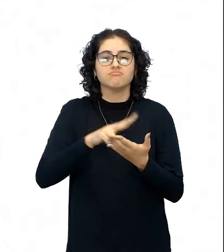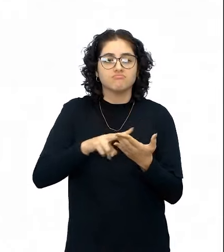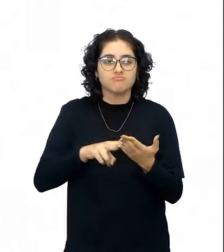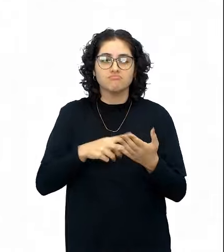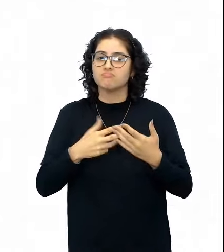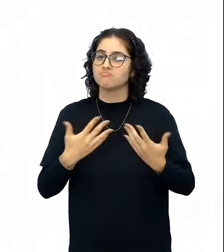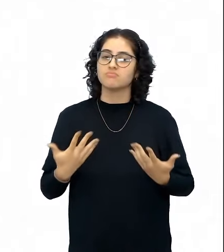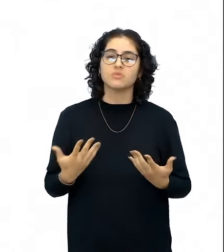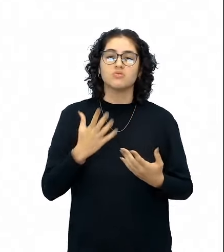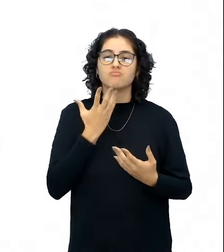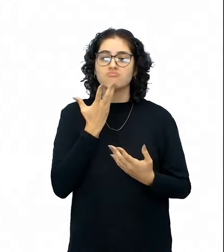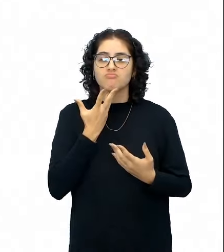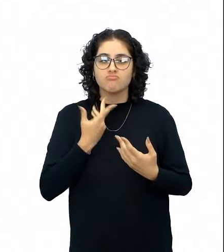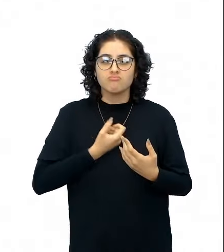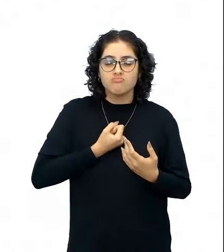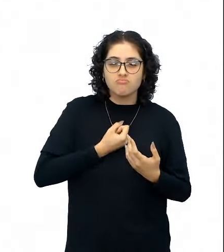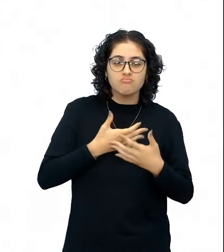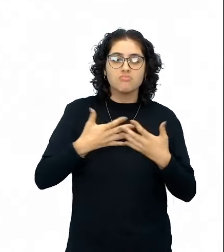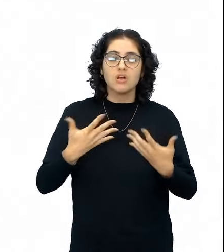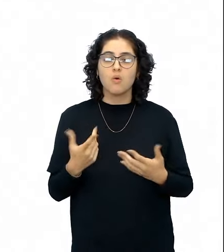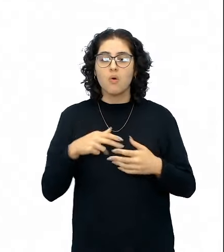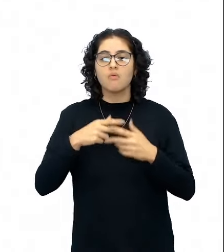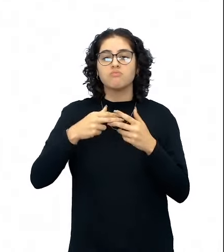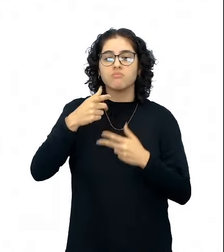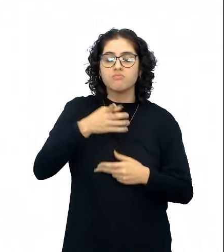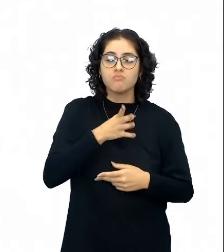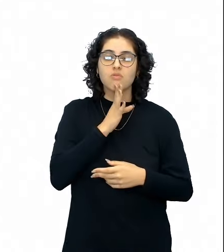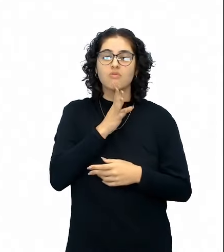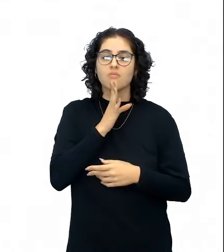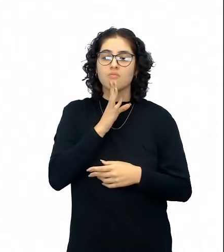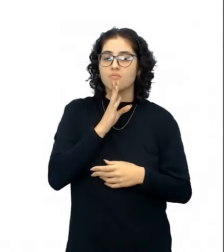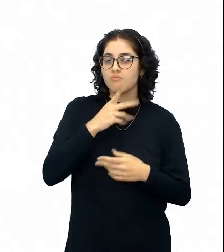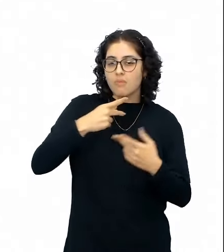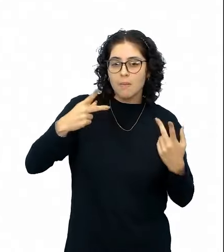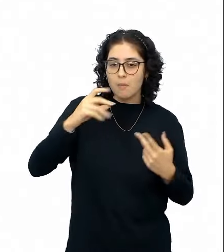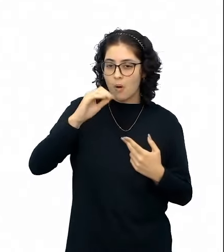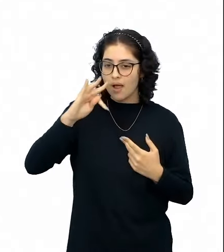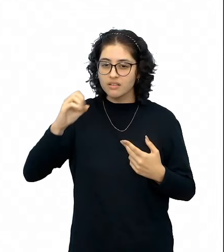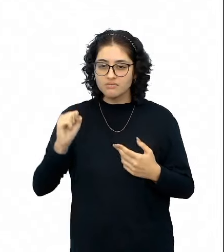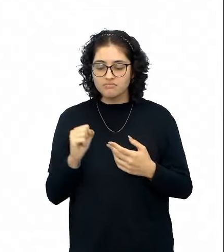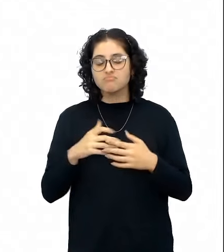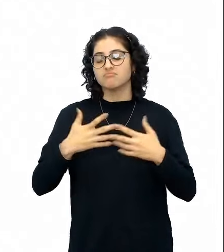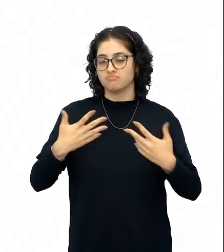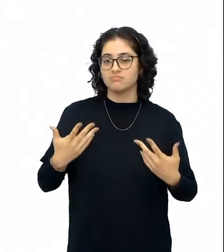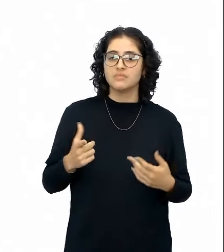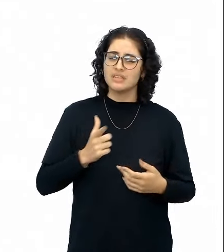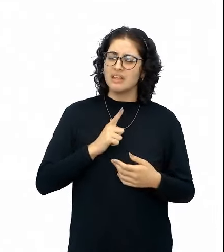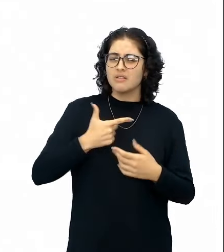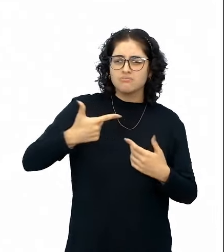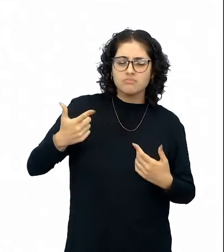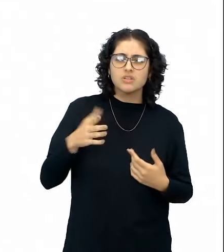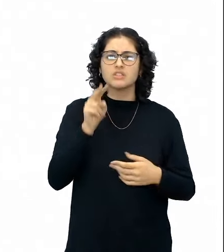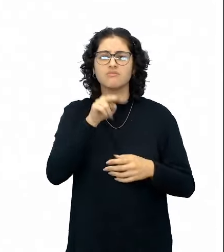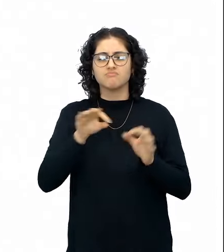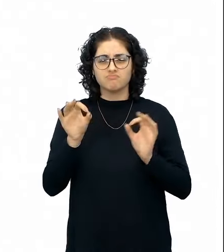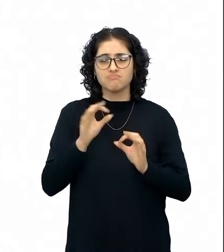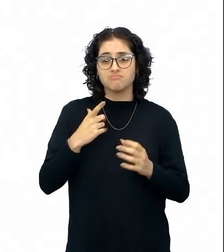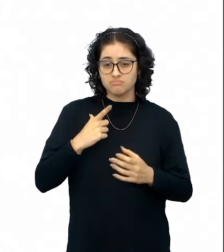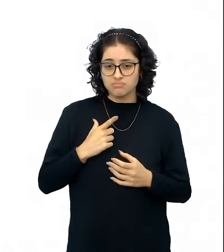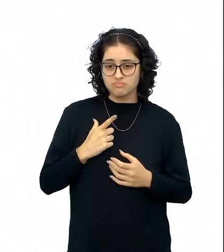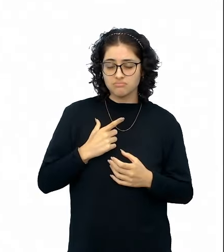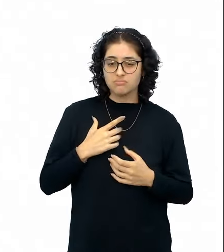poemas você já leu? Quais são os poetas brasileiros que você conhece? Existem outros poetas que você já viu?